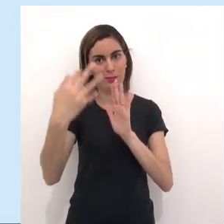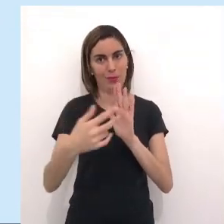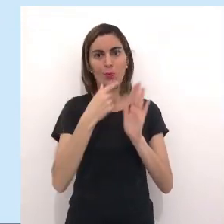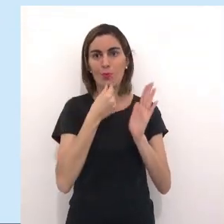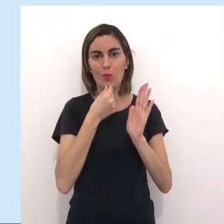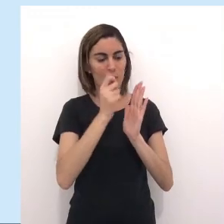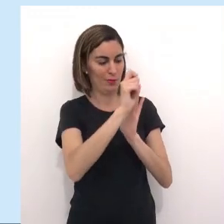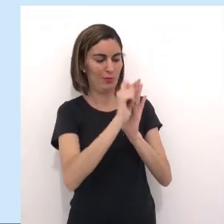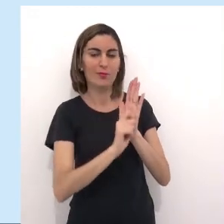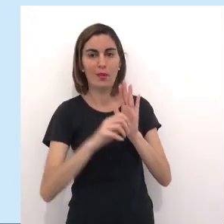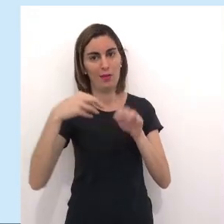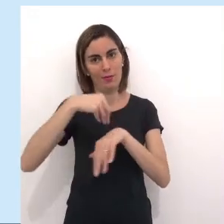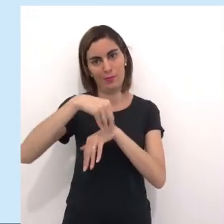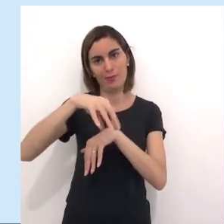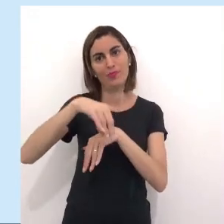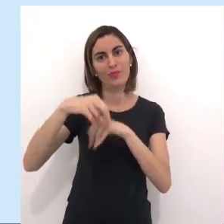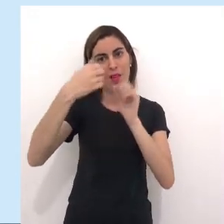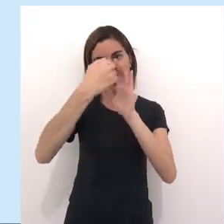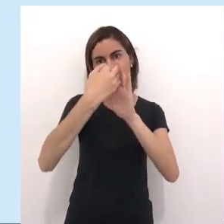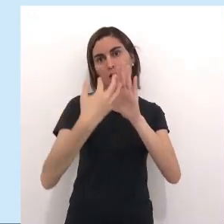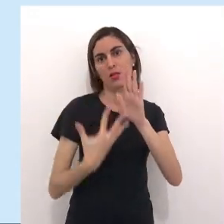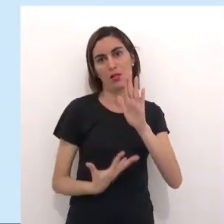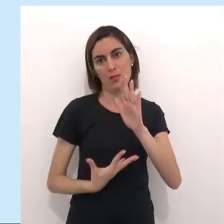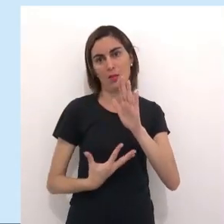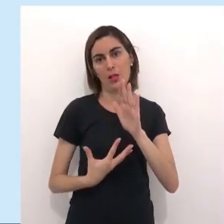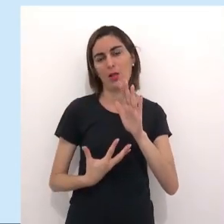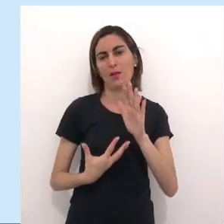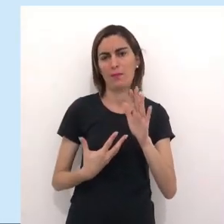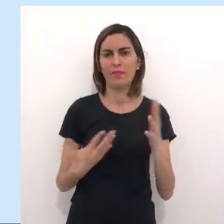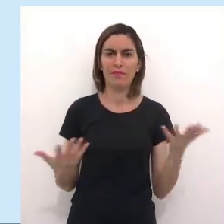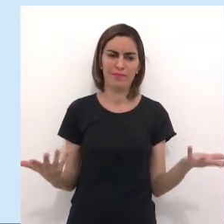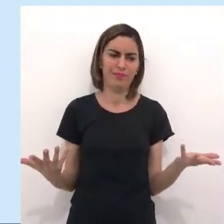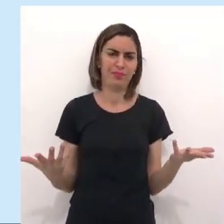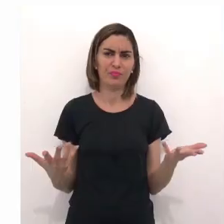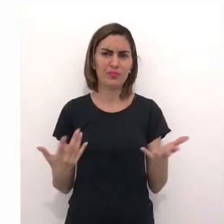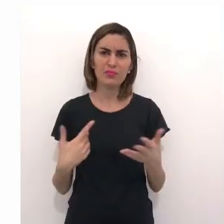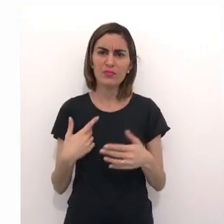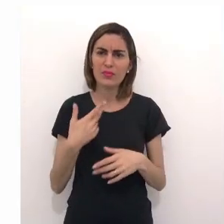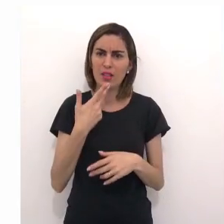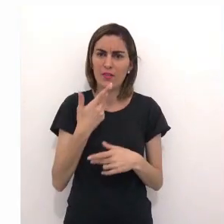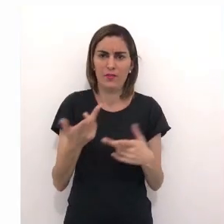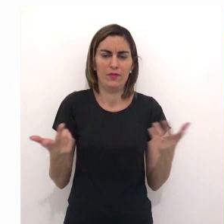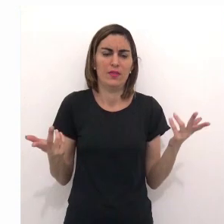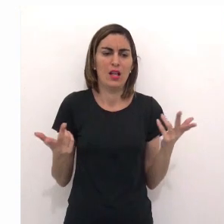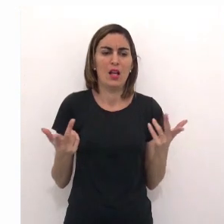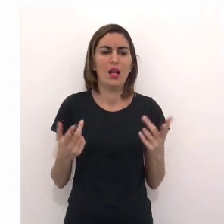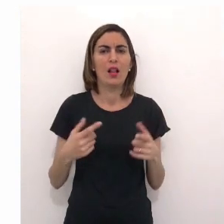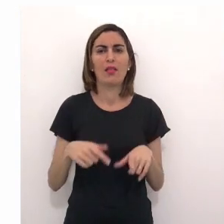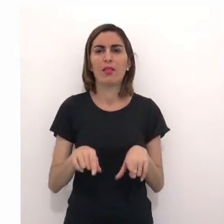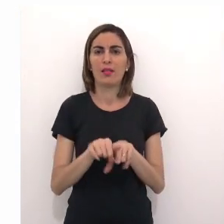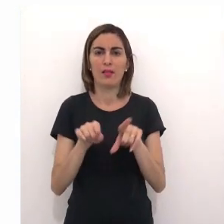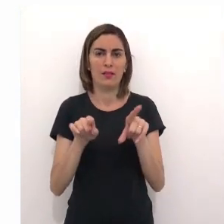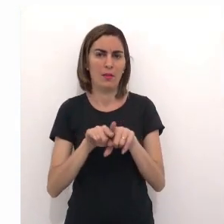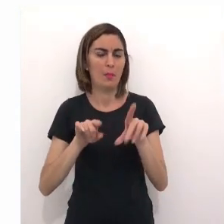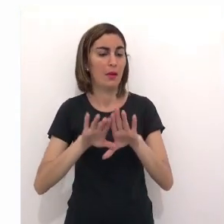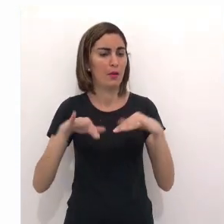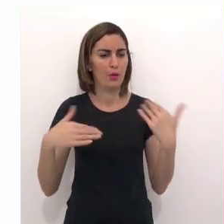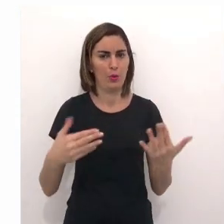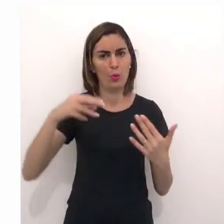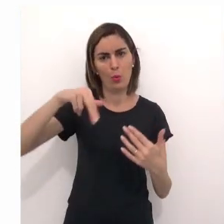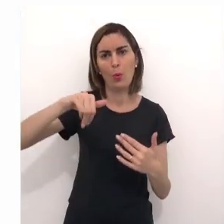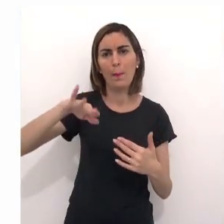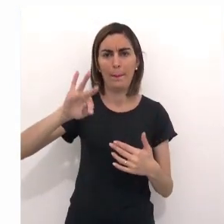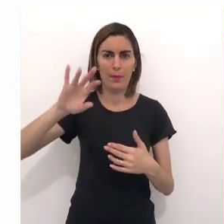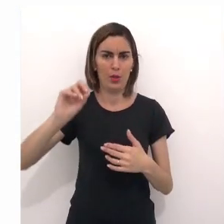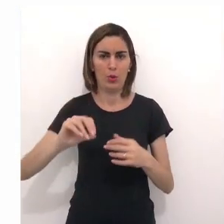essa narrativa, né? Então, havia uma apelação muito grande, né? Então, o mito da terra